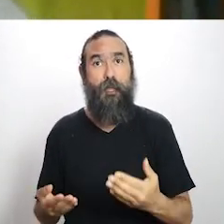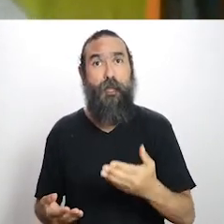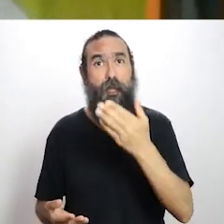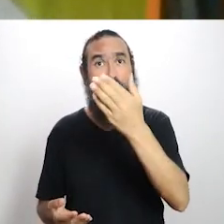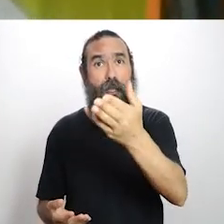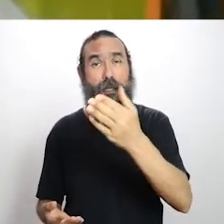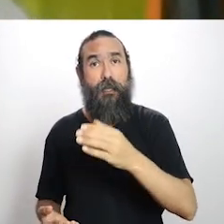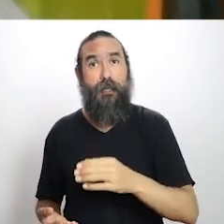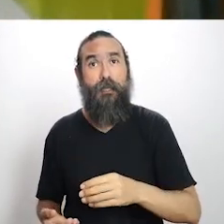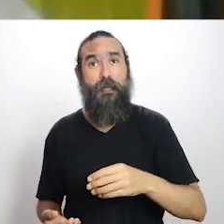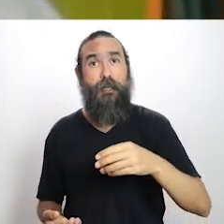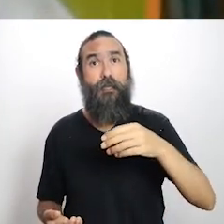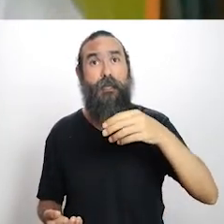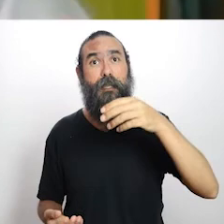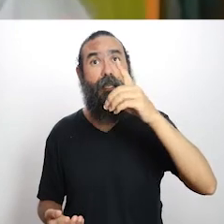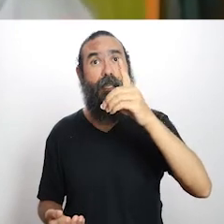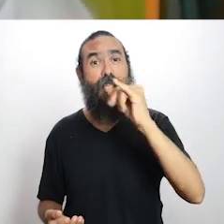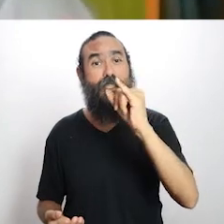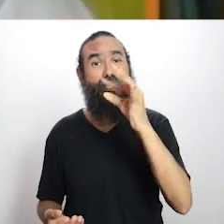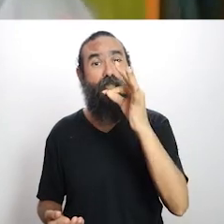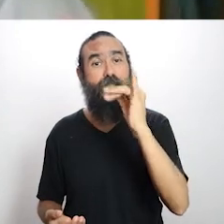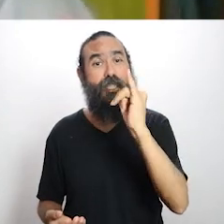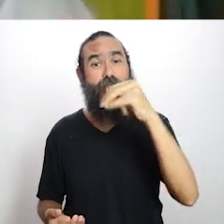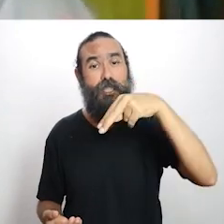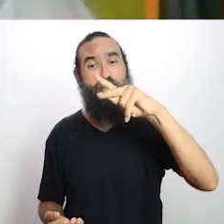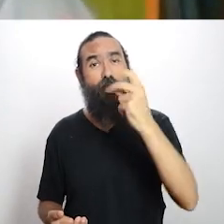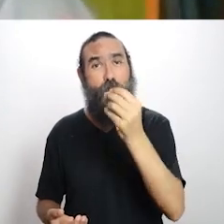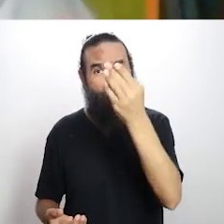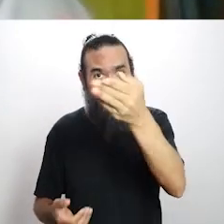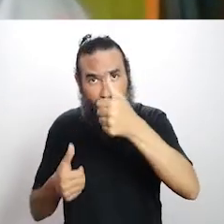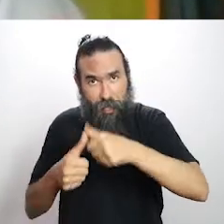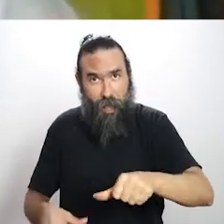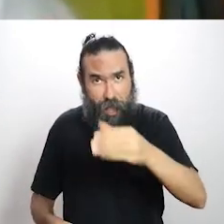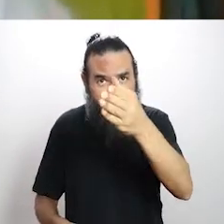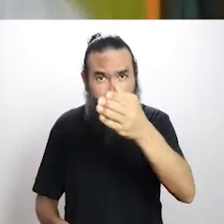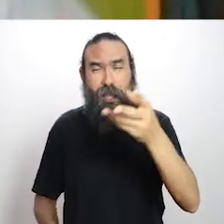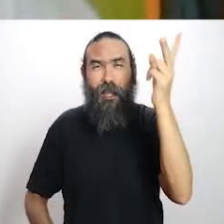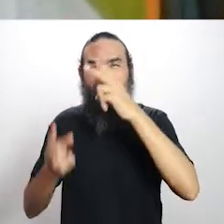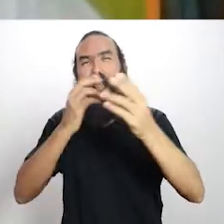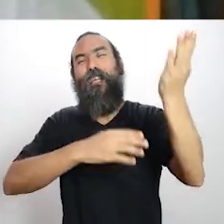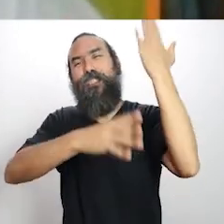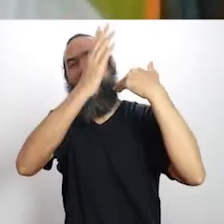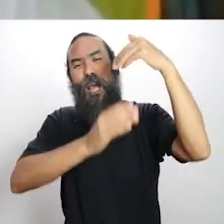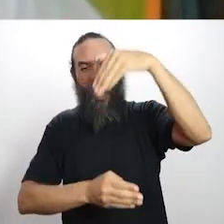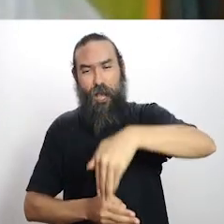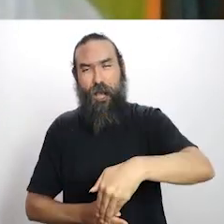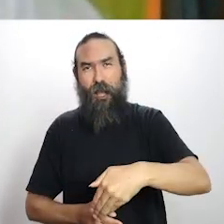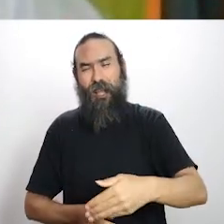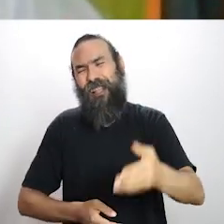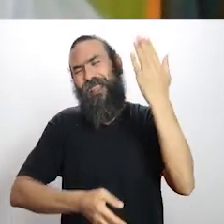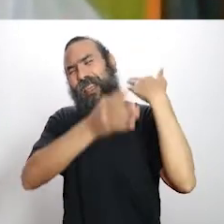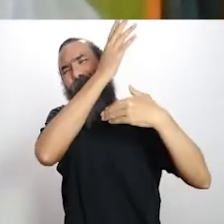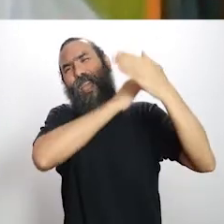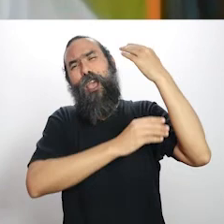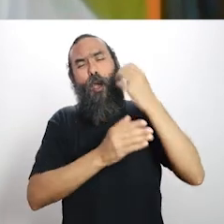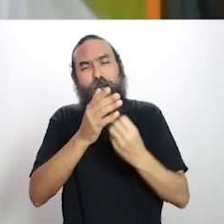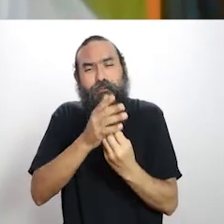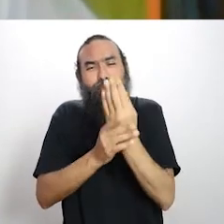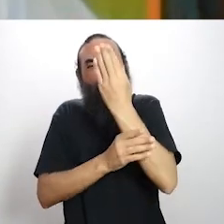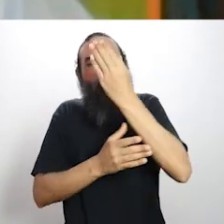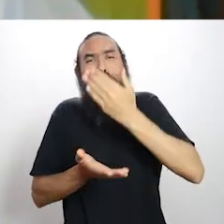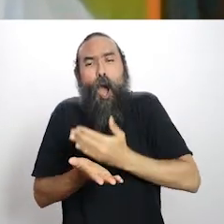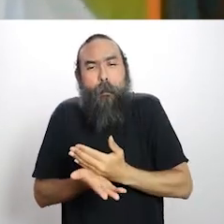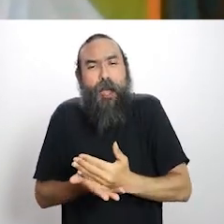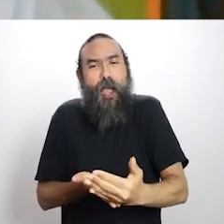Guitim, que está aí. Ah, está aqui. Opa! Beleza, Guitim? Já esteve aqui também junto com a gente. desde o começo, lá, quando a gente